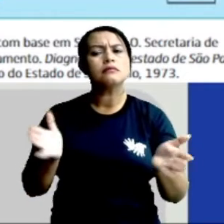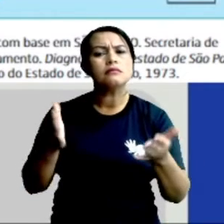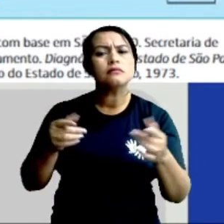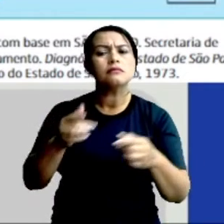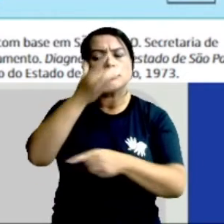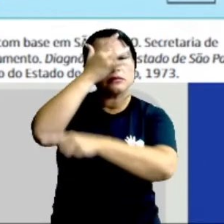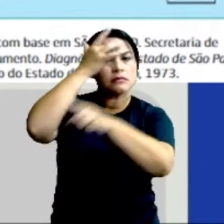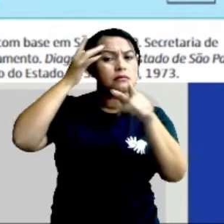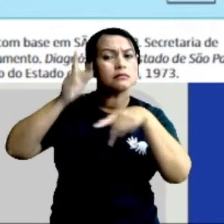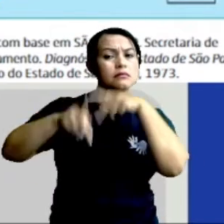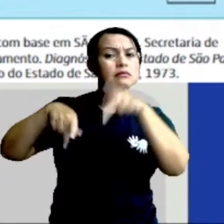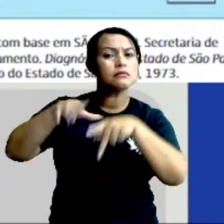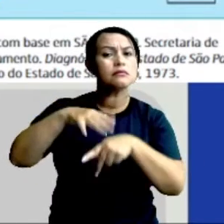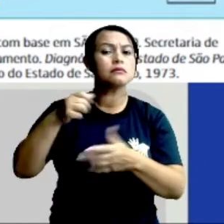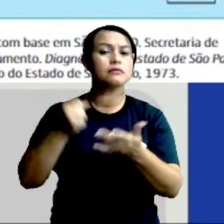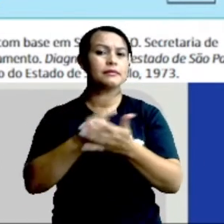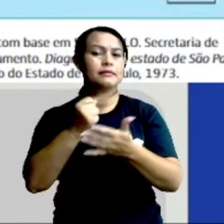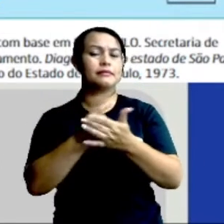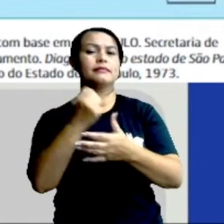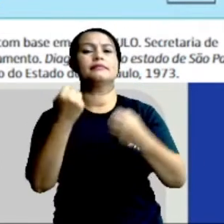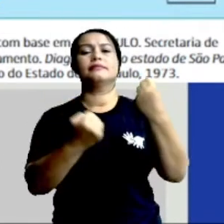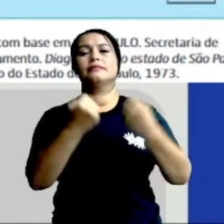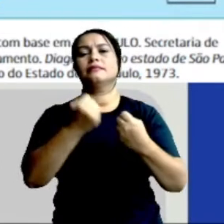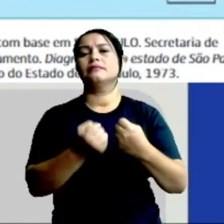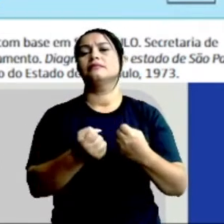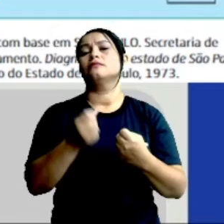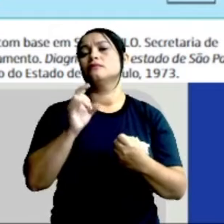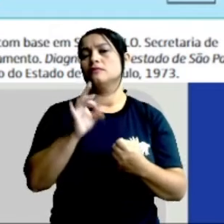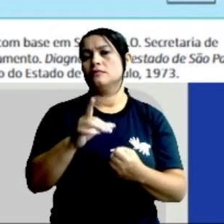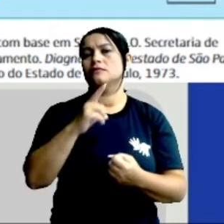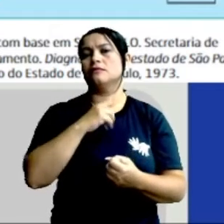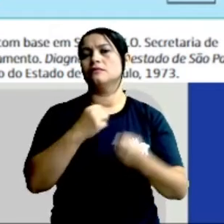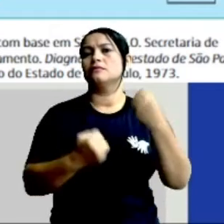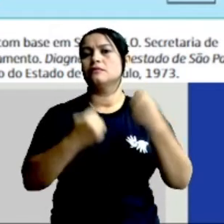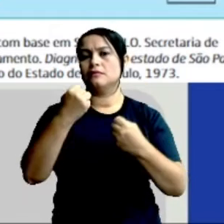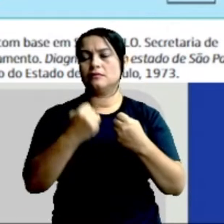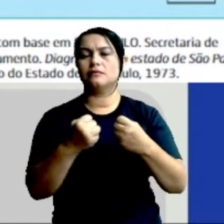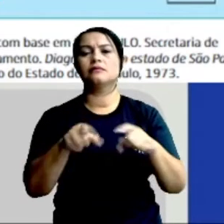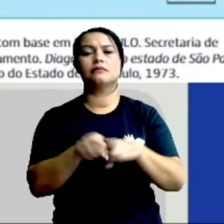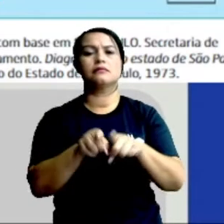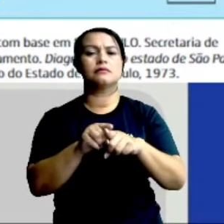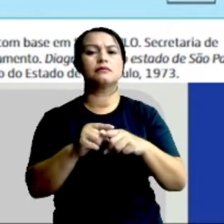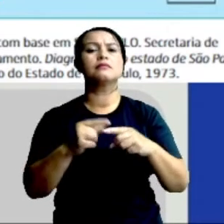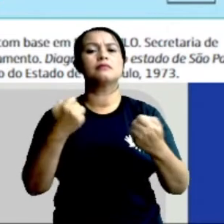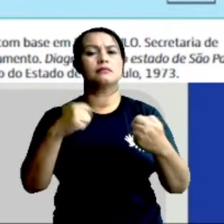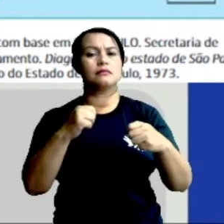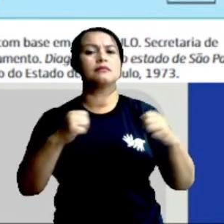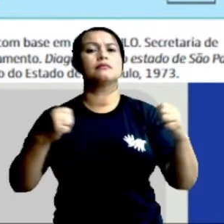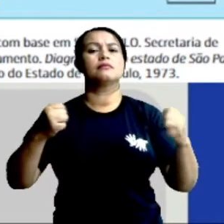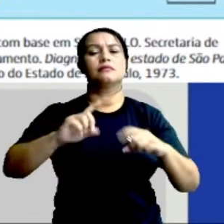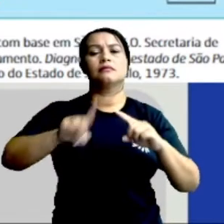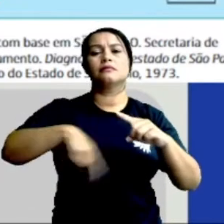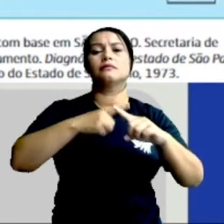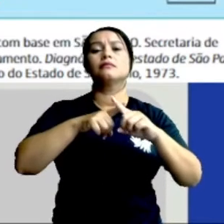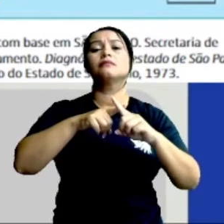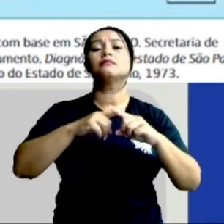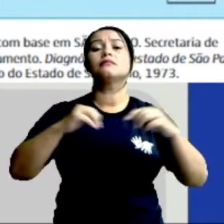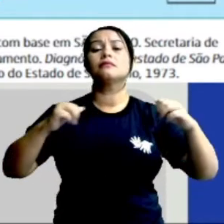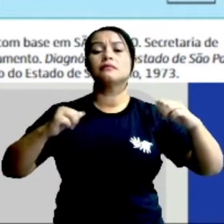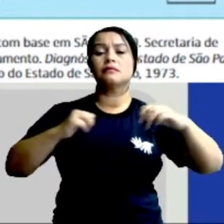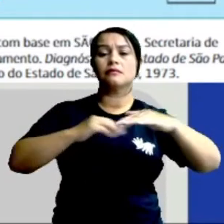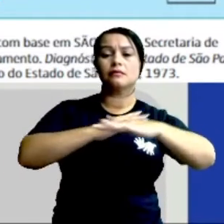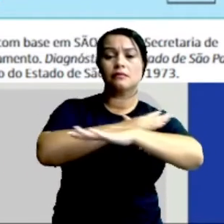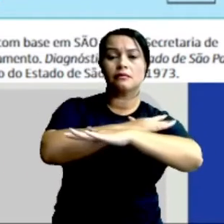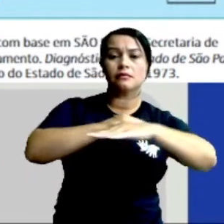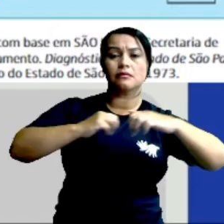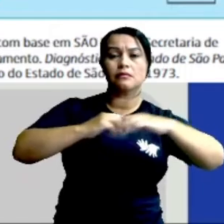carros. E, naturalmente, se existia aí carros, né, circulando, era necessário ter mais estradas. Então, é uma parte